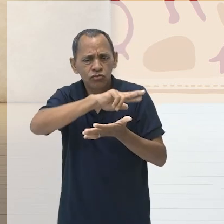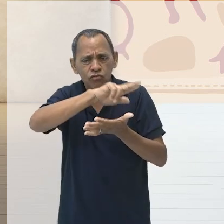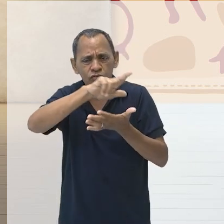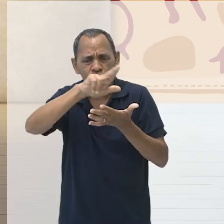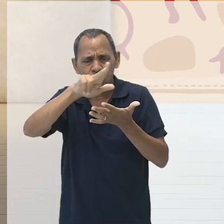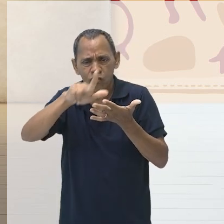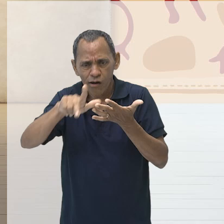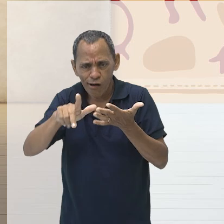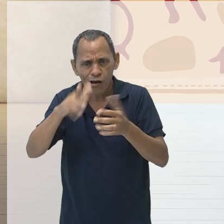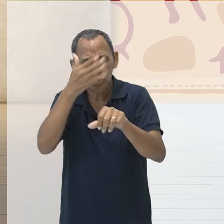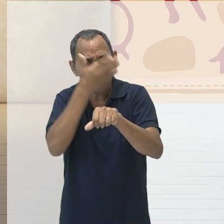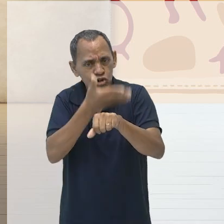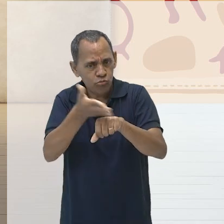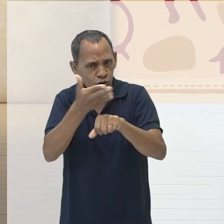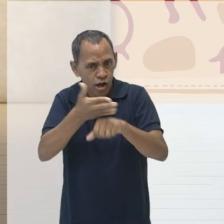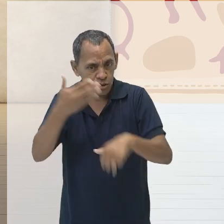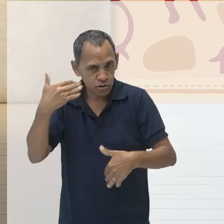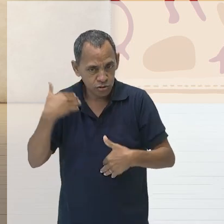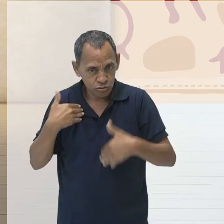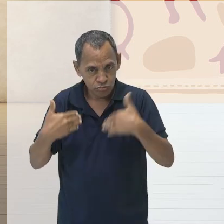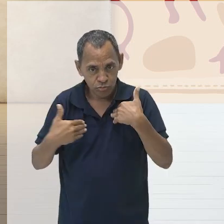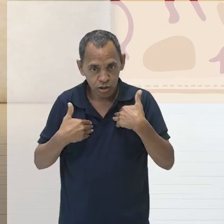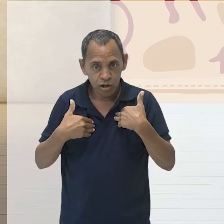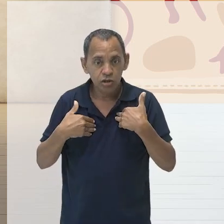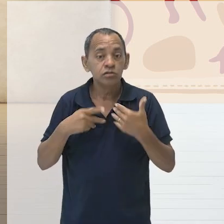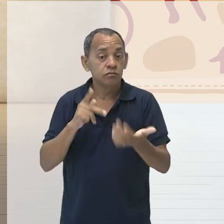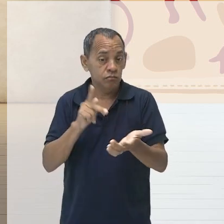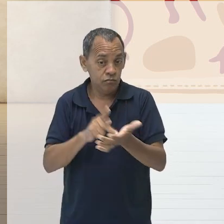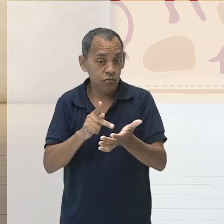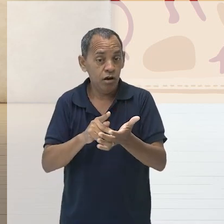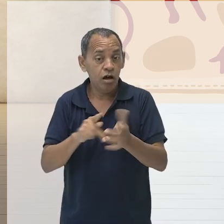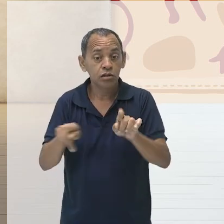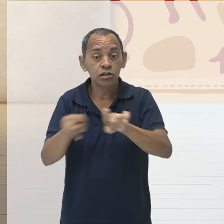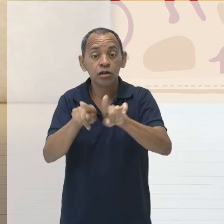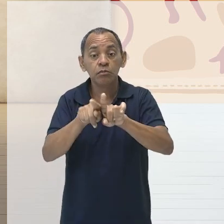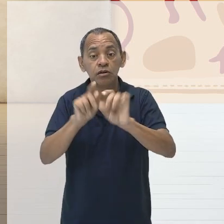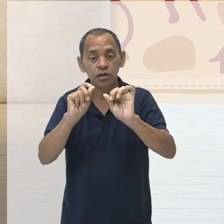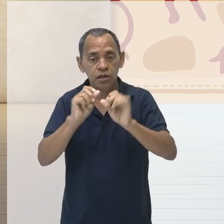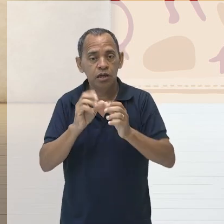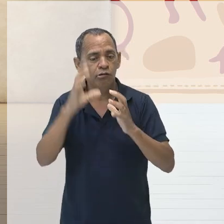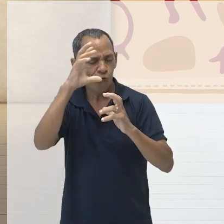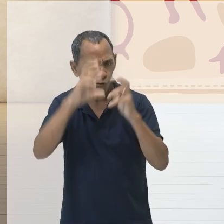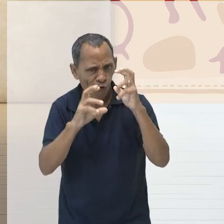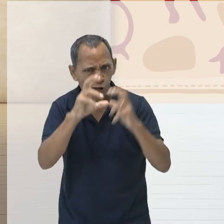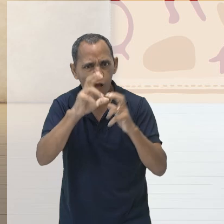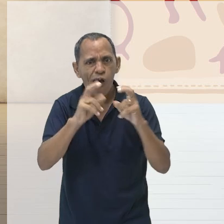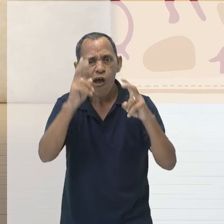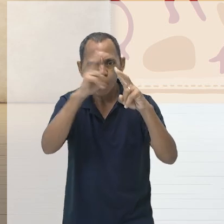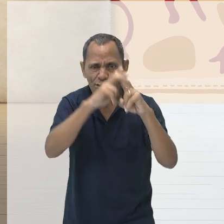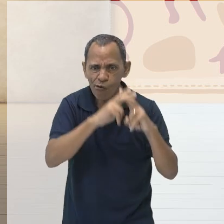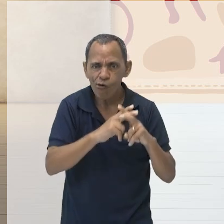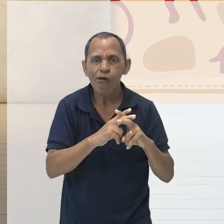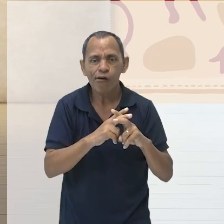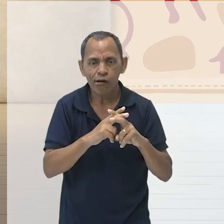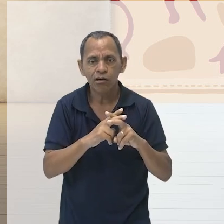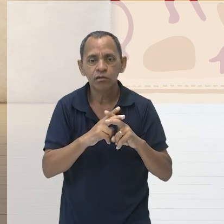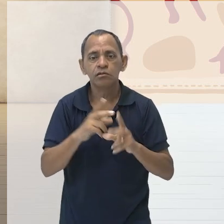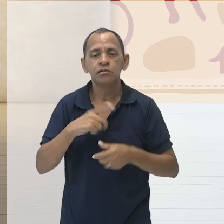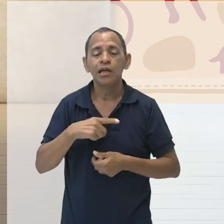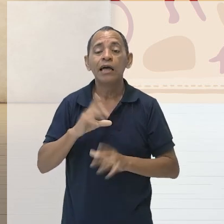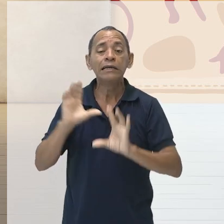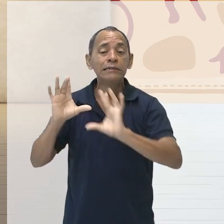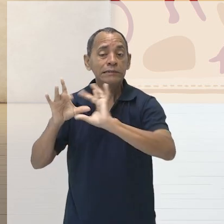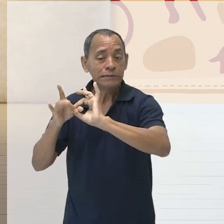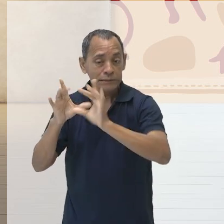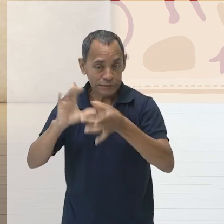várias práticas corporais, inclusive a luta. E a luta faz parte dos Jogos Olímpicos da